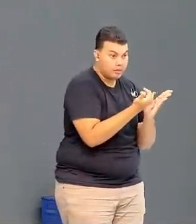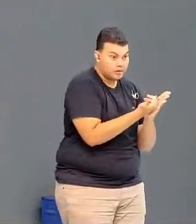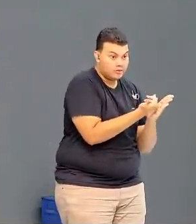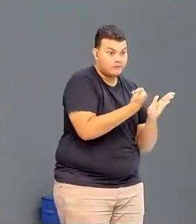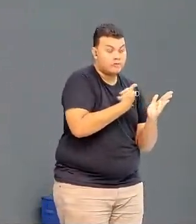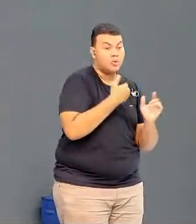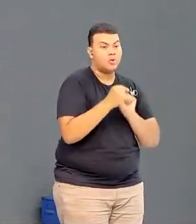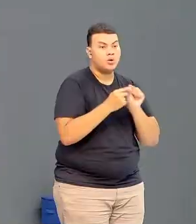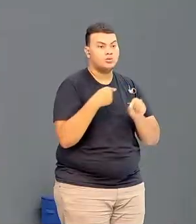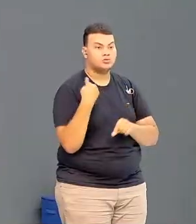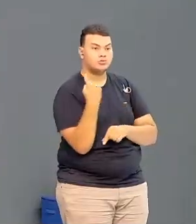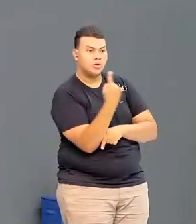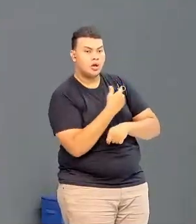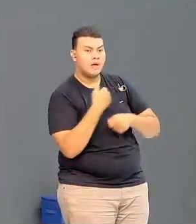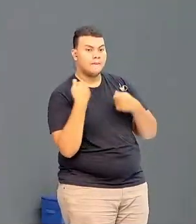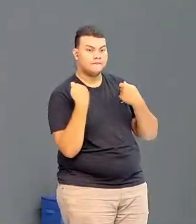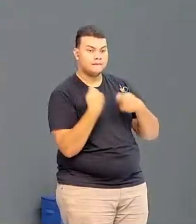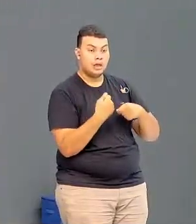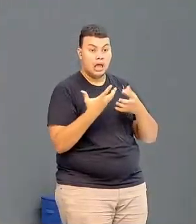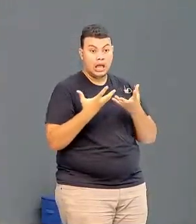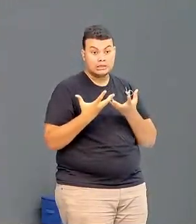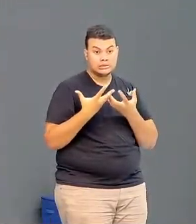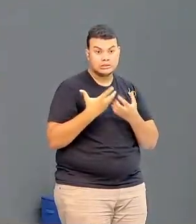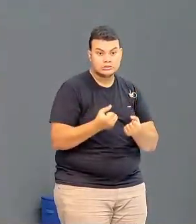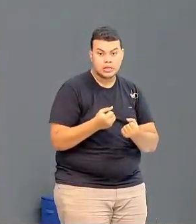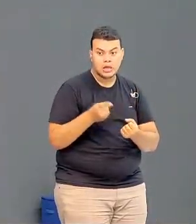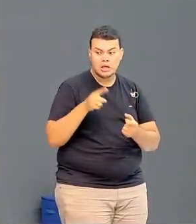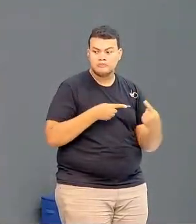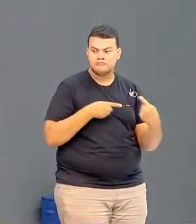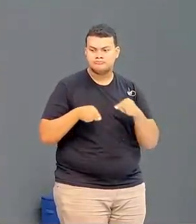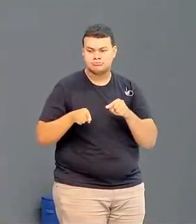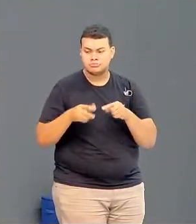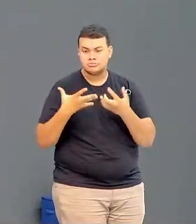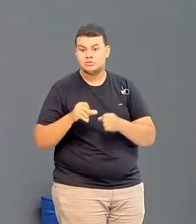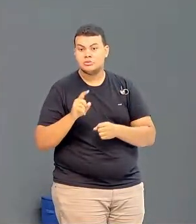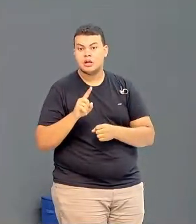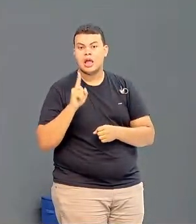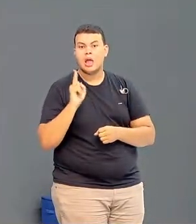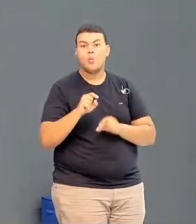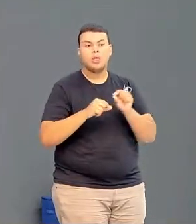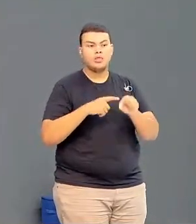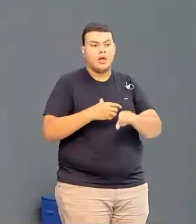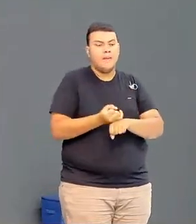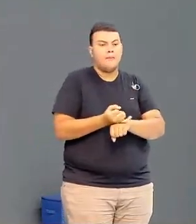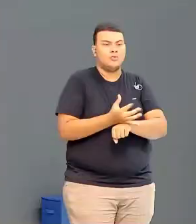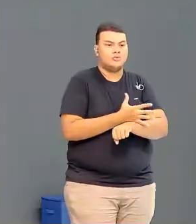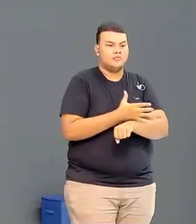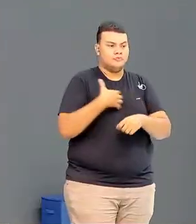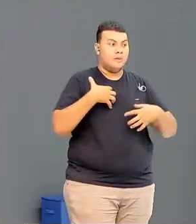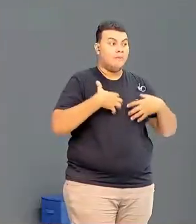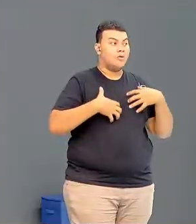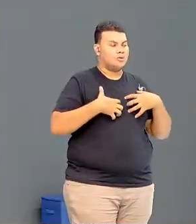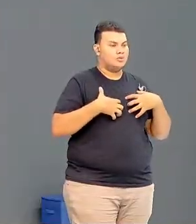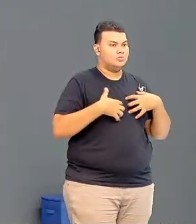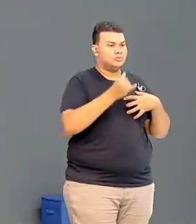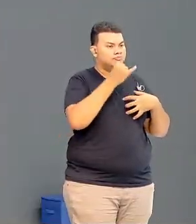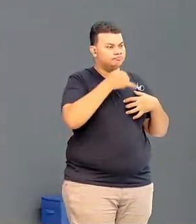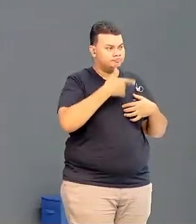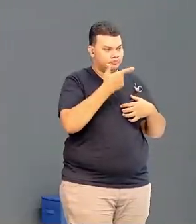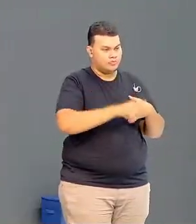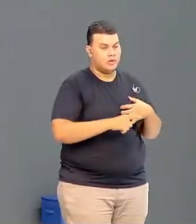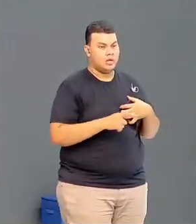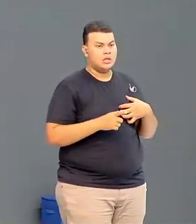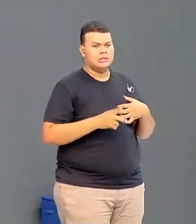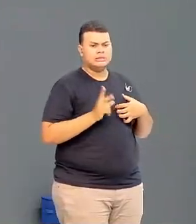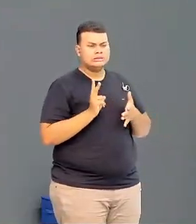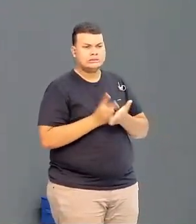gente estar numa posição de desvantagem com o nosso inimigo é quando fala de emoções. Vou repetir, tá? Irmãos, todas